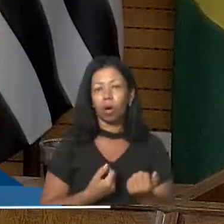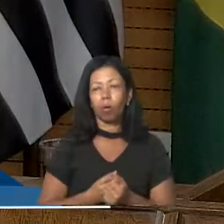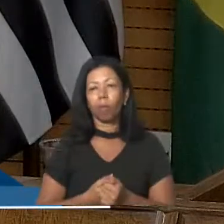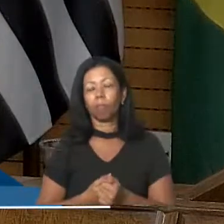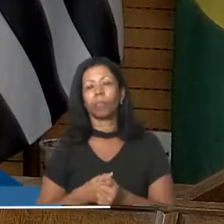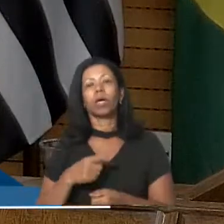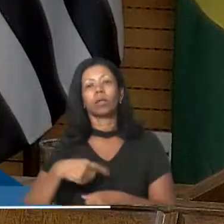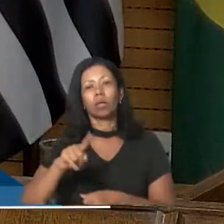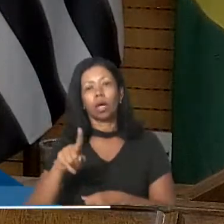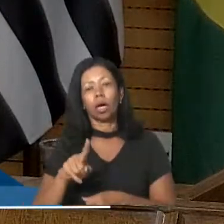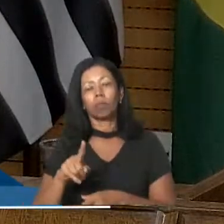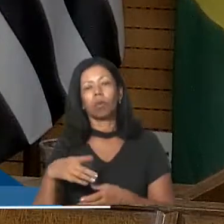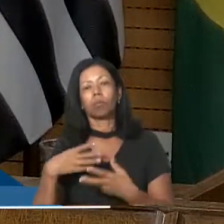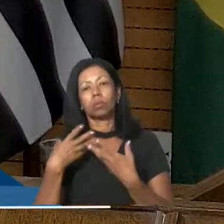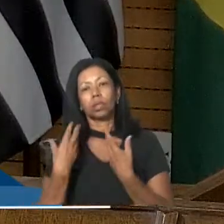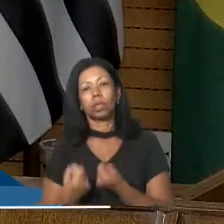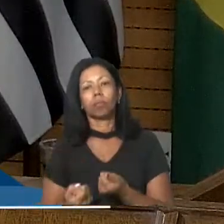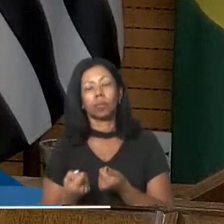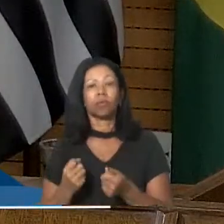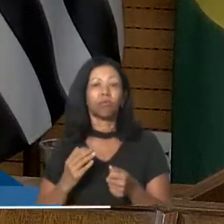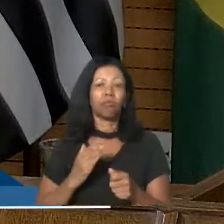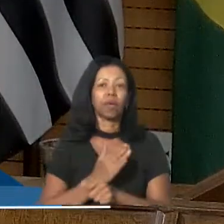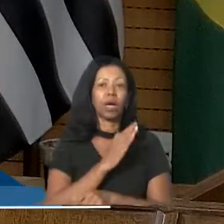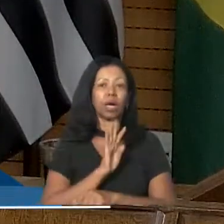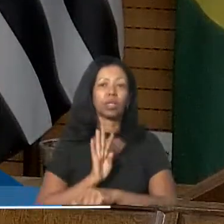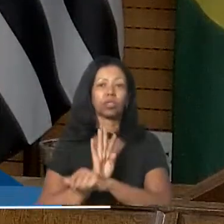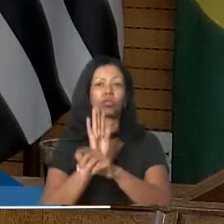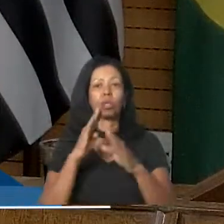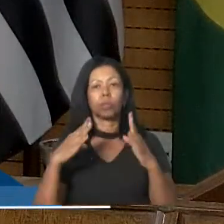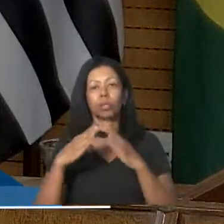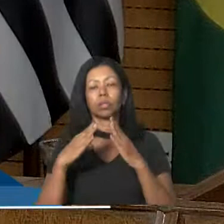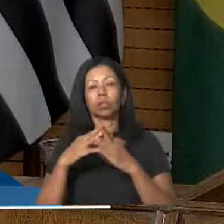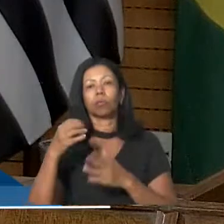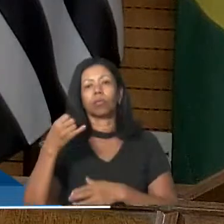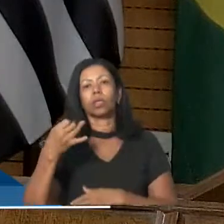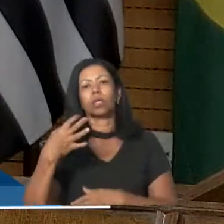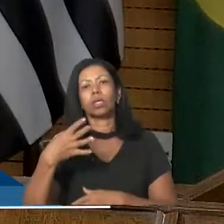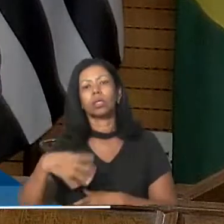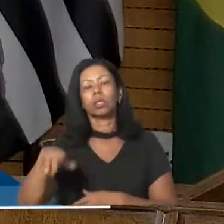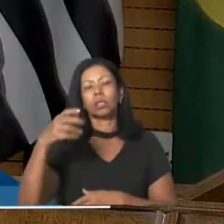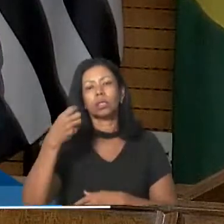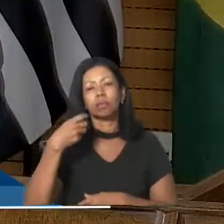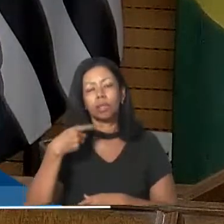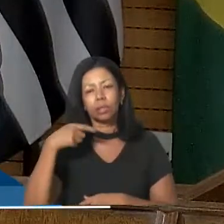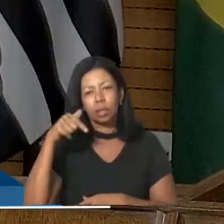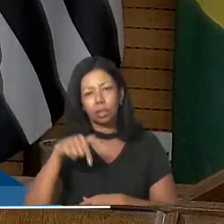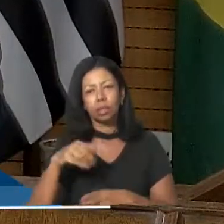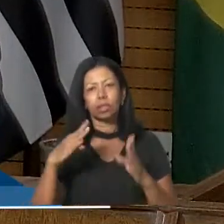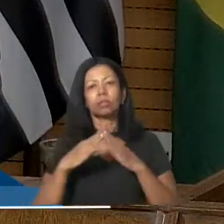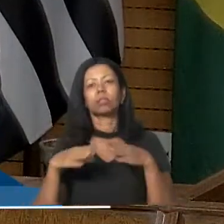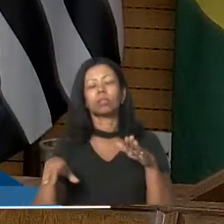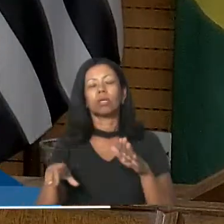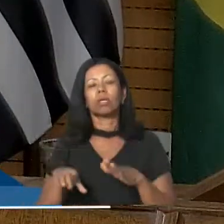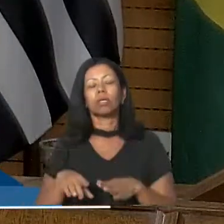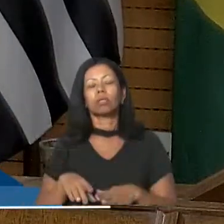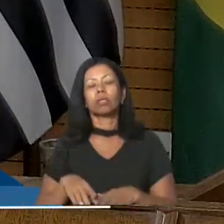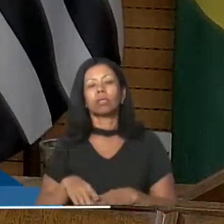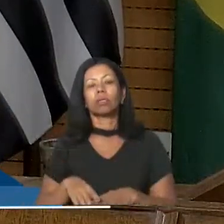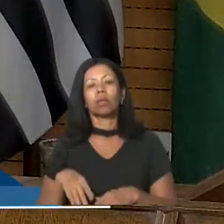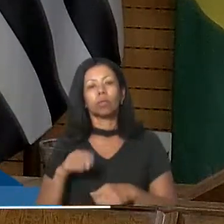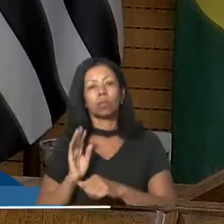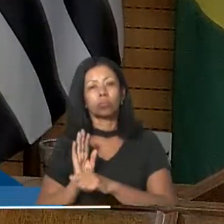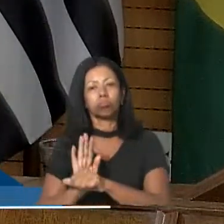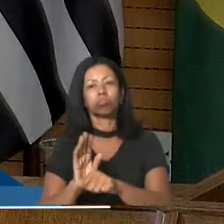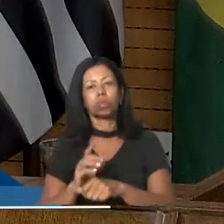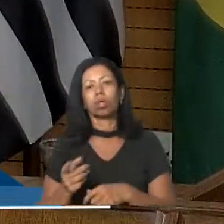aprovar, auxílio moradia, por quantas vezes nós iremos passar nessa casa legislativa auxílio moradia? E